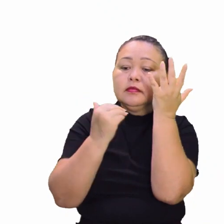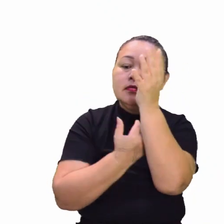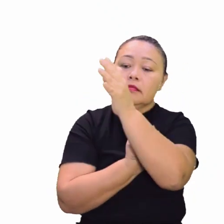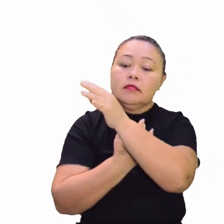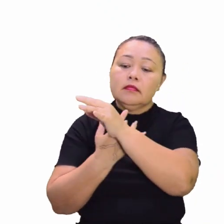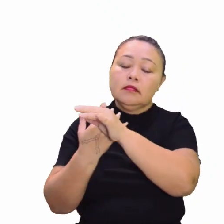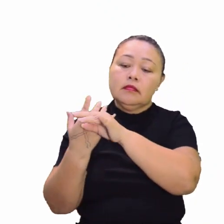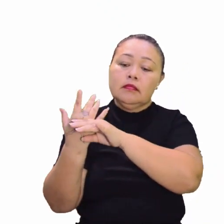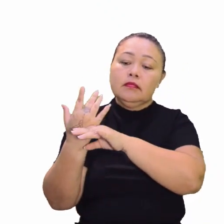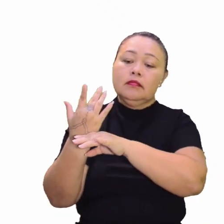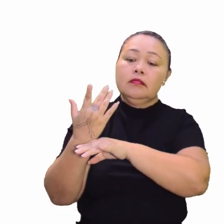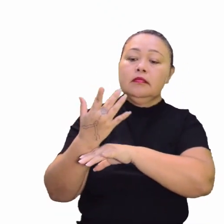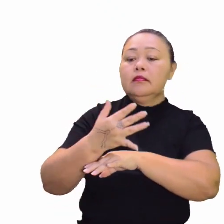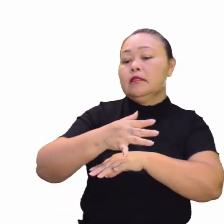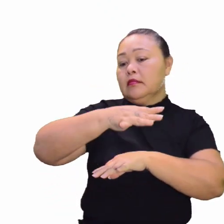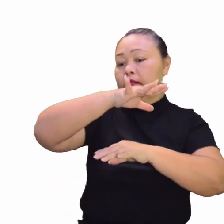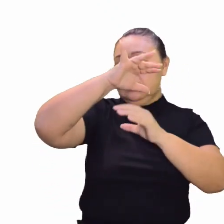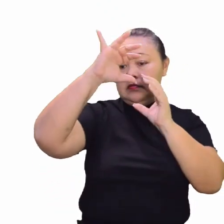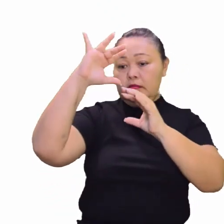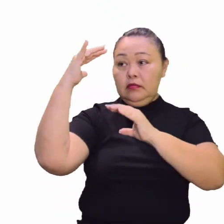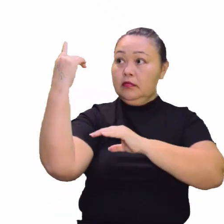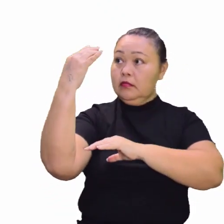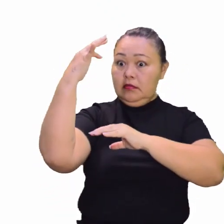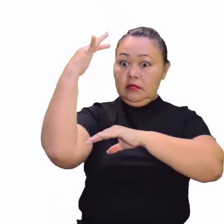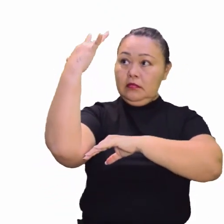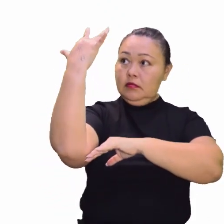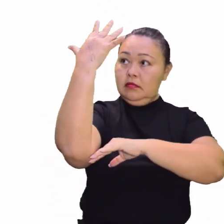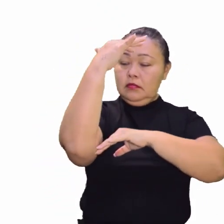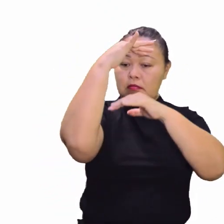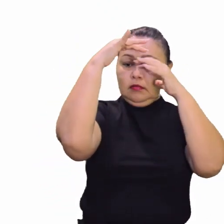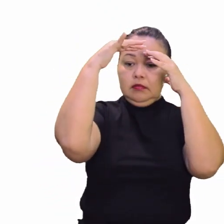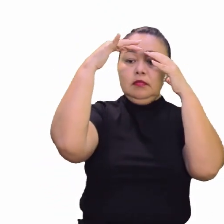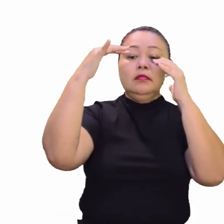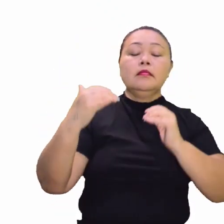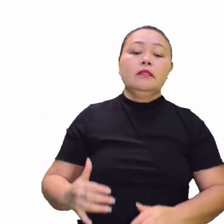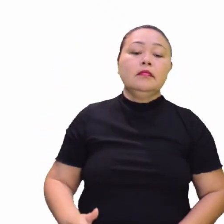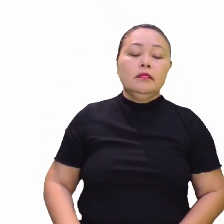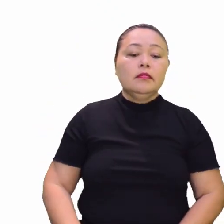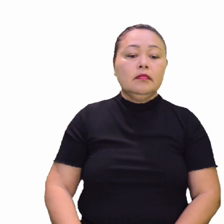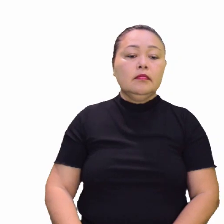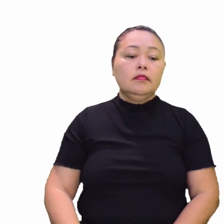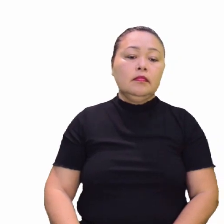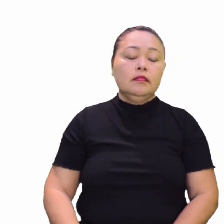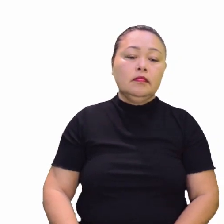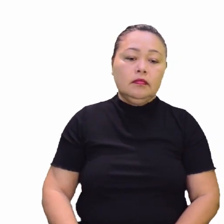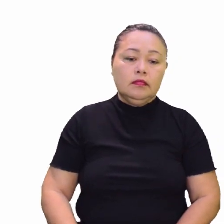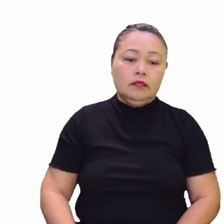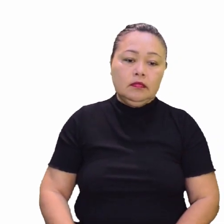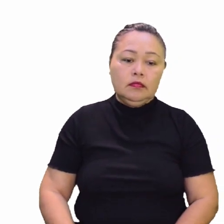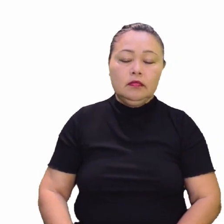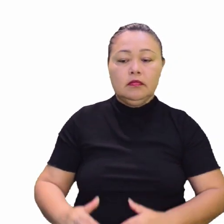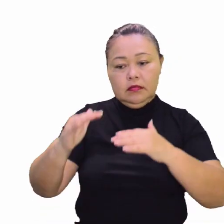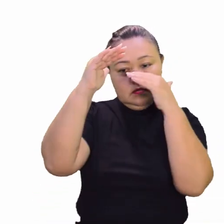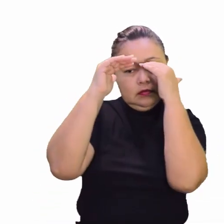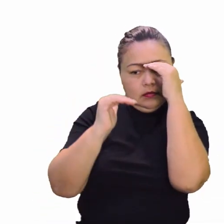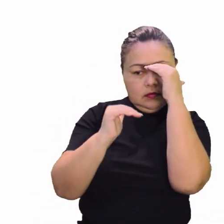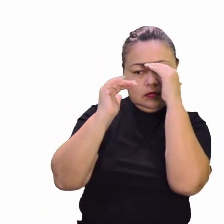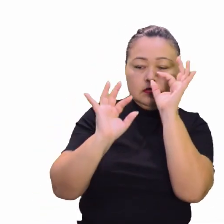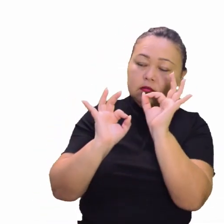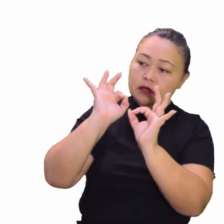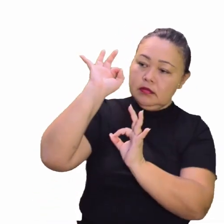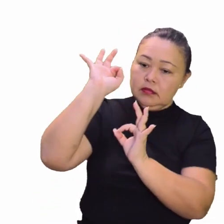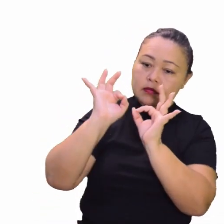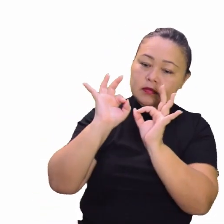vegetação de ombrófilas, ok? Aqui, ó, mais ou menos, vai dar menos da metade da